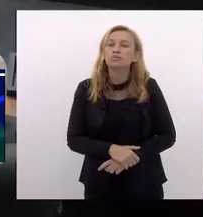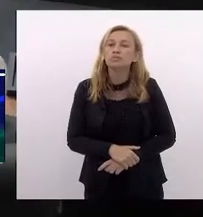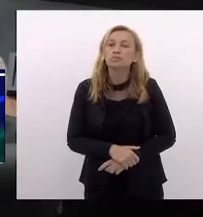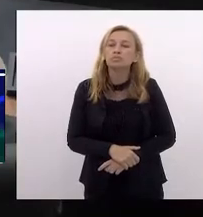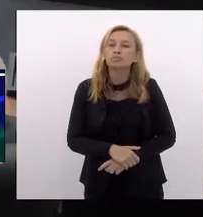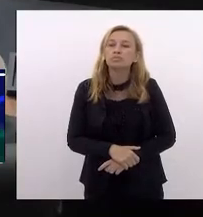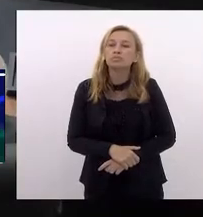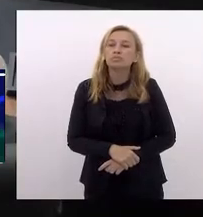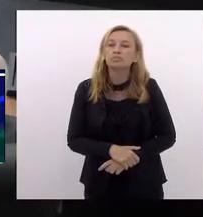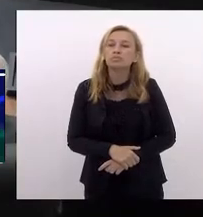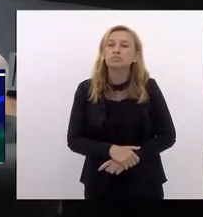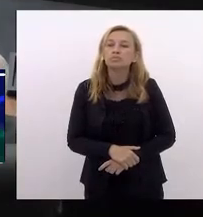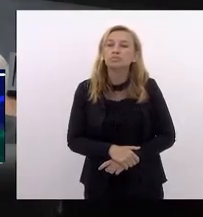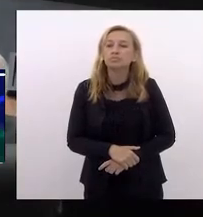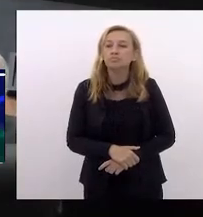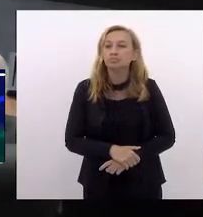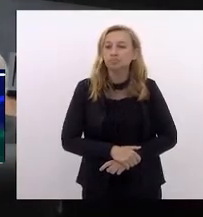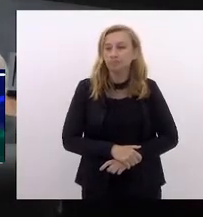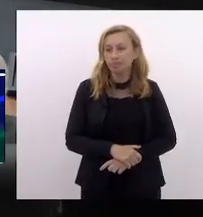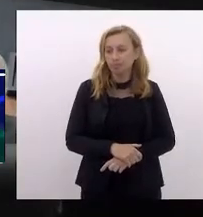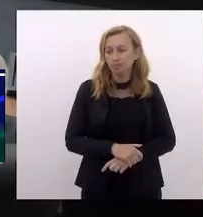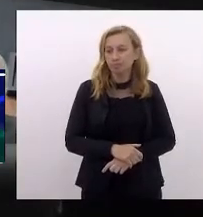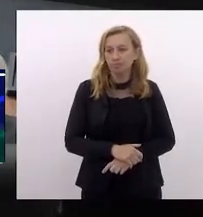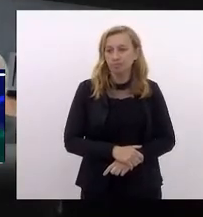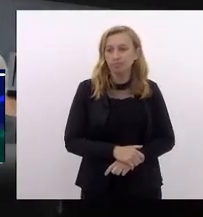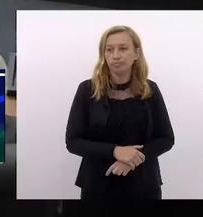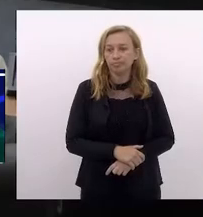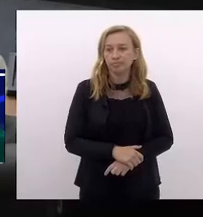e o meu tempo vai lá ó